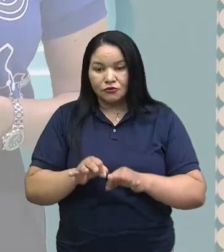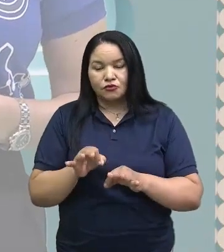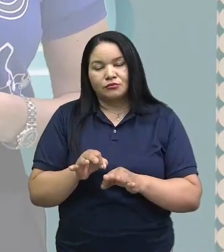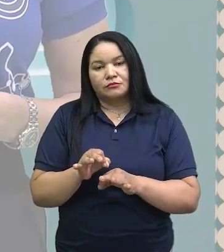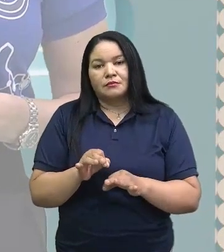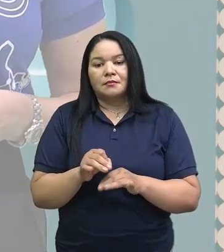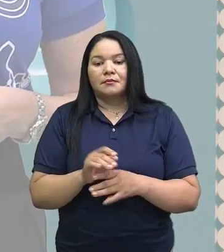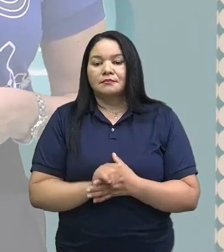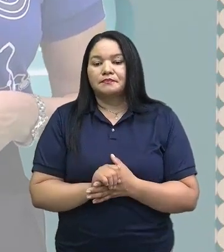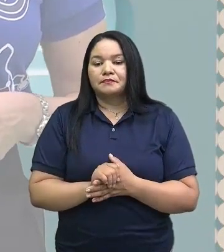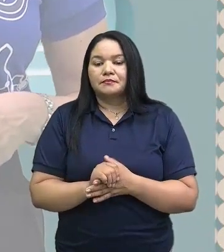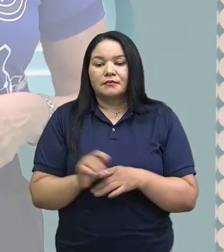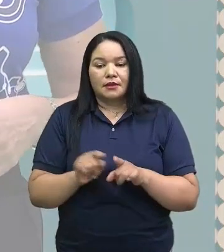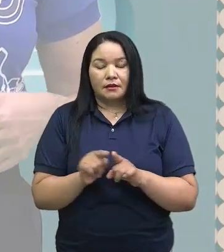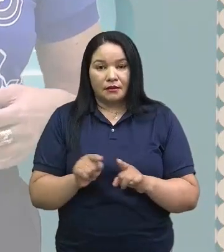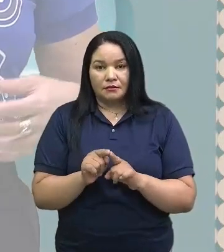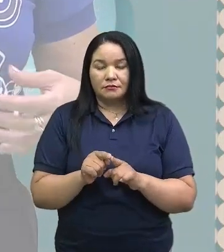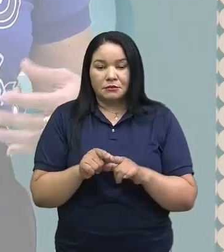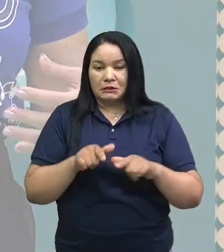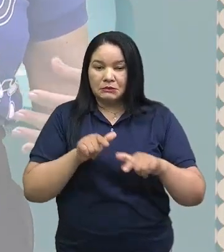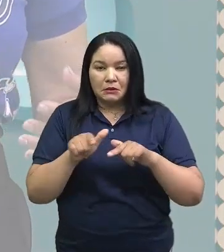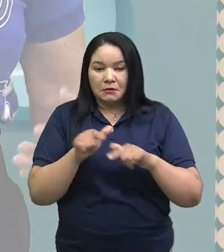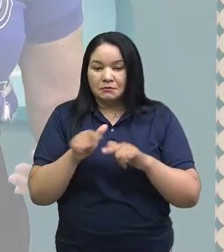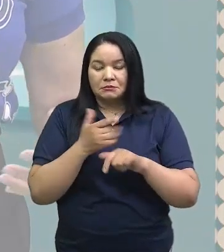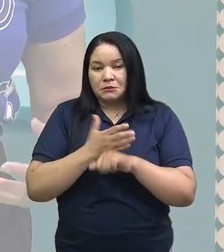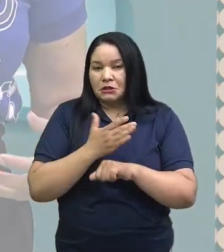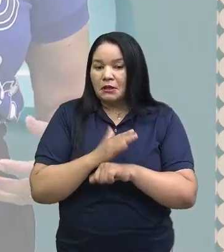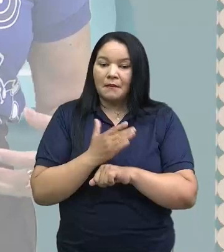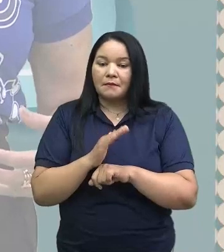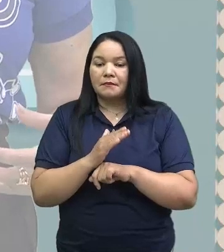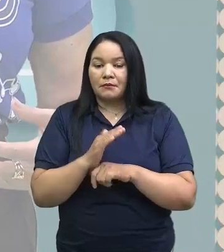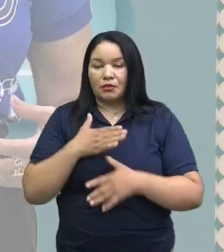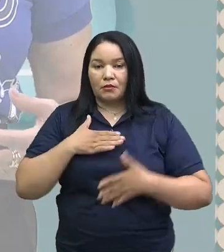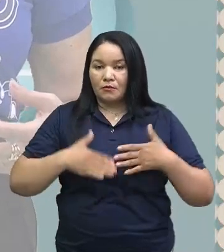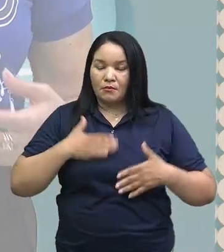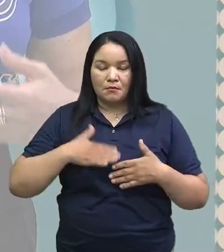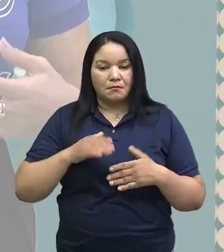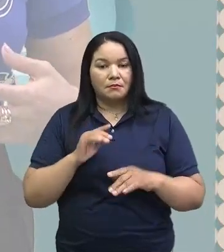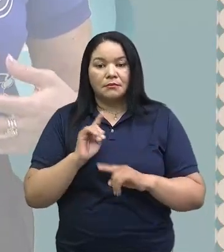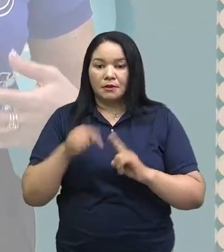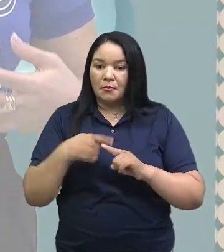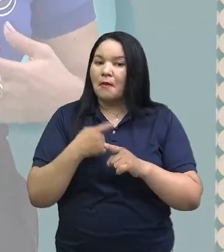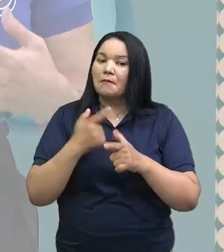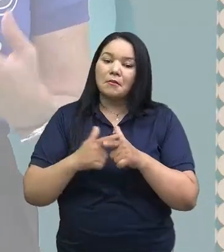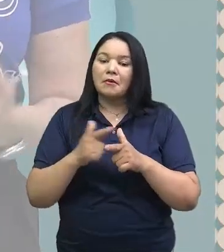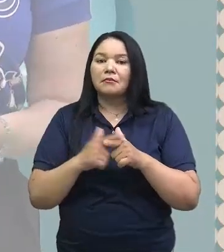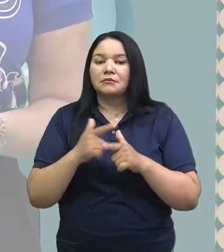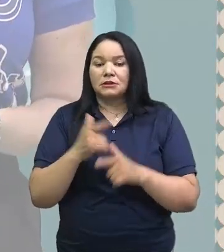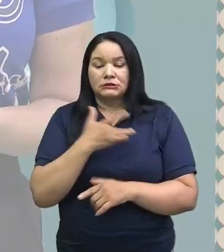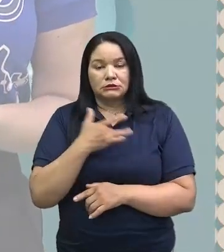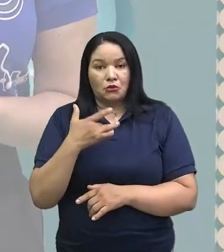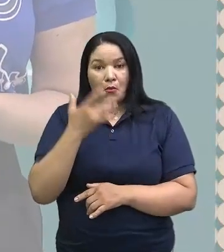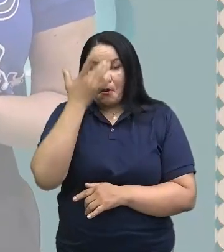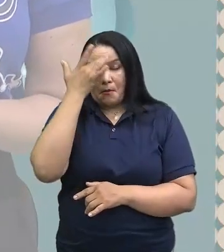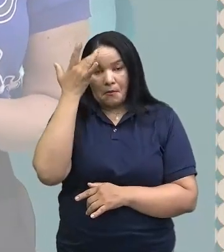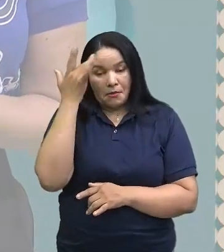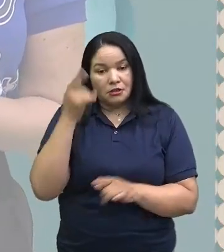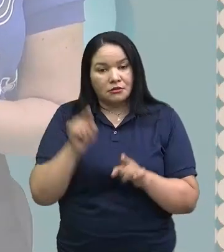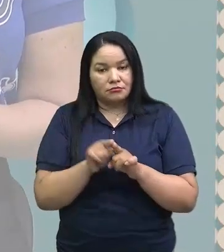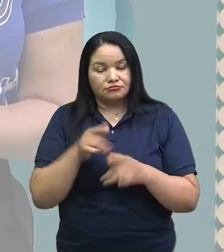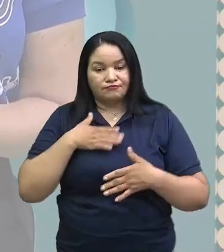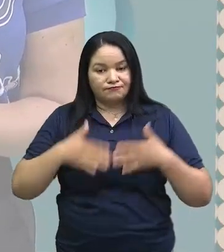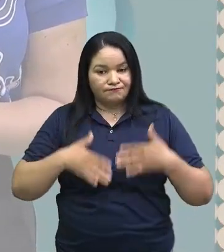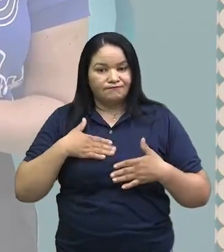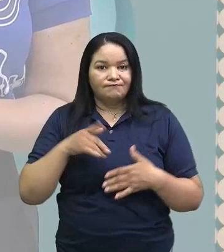a perfeição nas práticas corporais pode levar a problemas de saúde mental e física, principalmente na